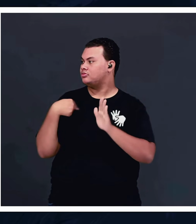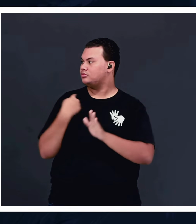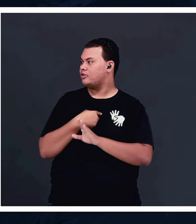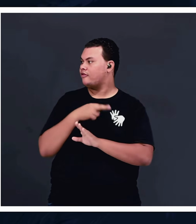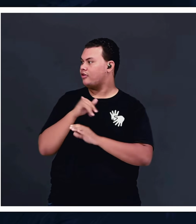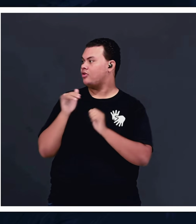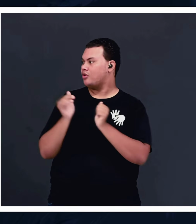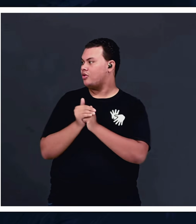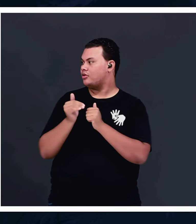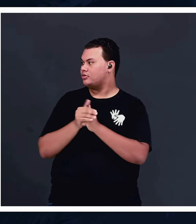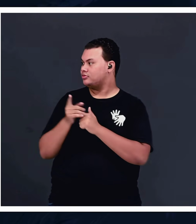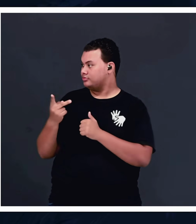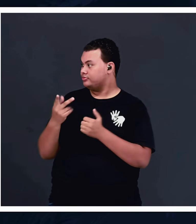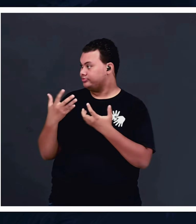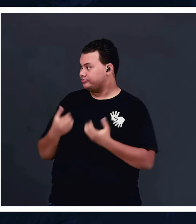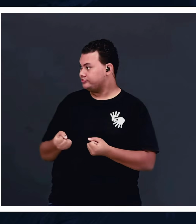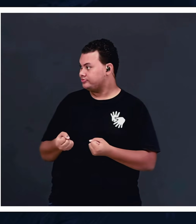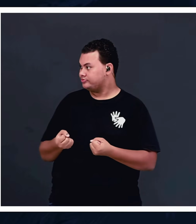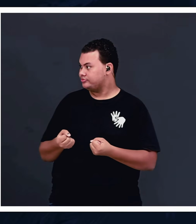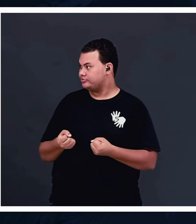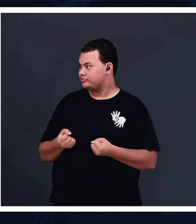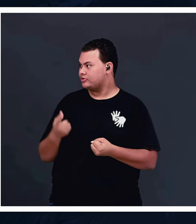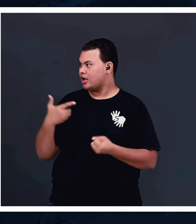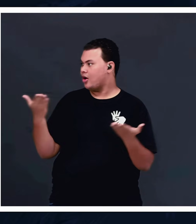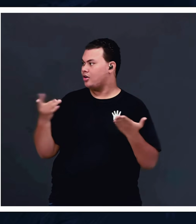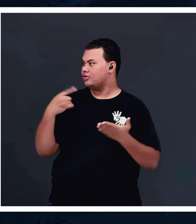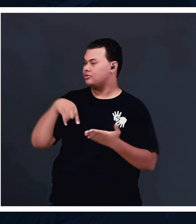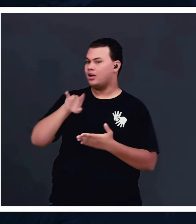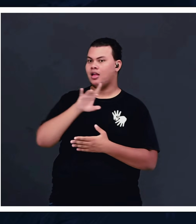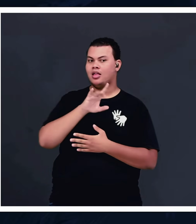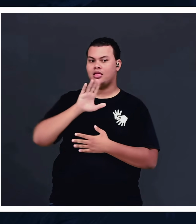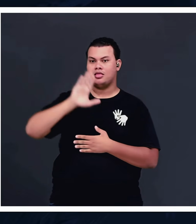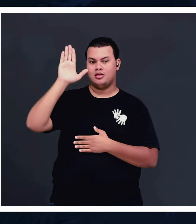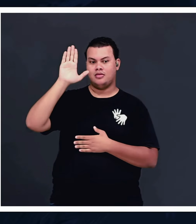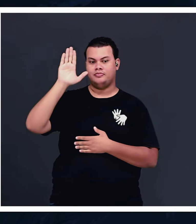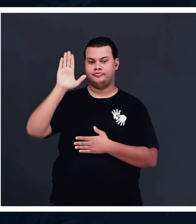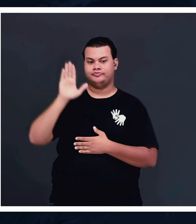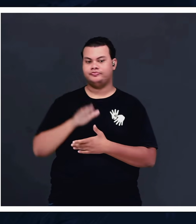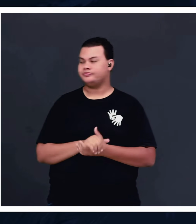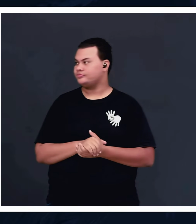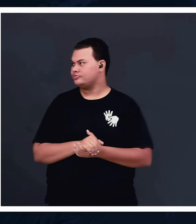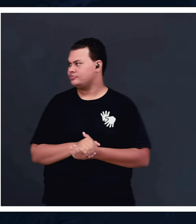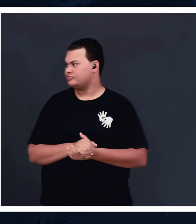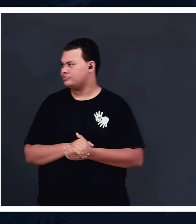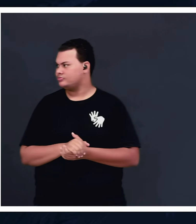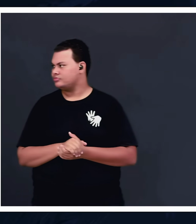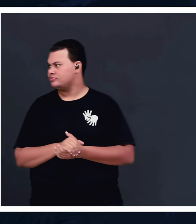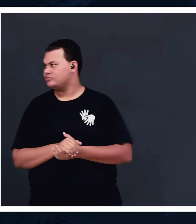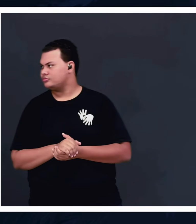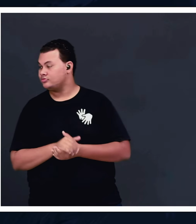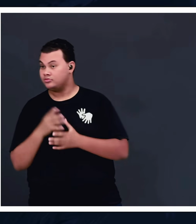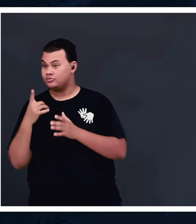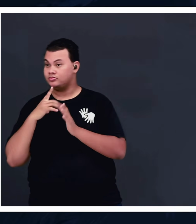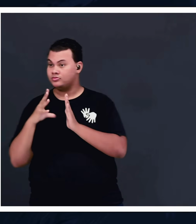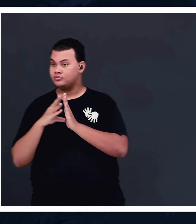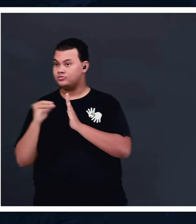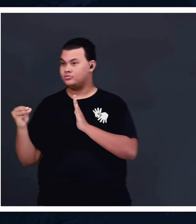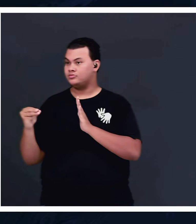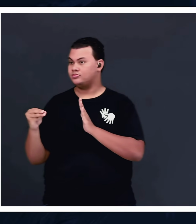nós estamos orando. Vocês aceitam isso? Pega assim a sua mão direita, pega a sua mão direita e repitam